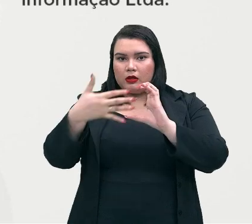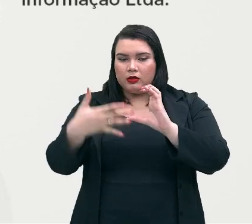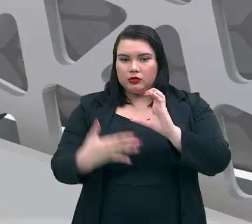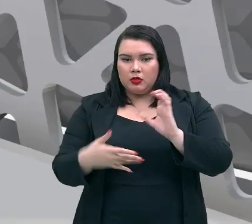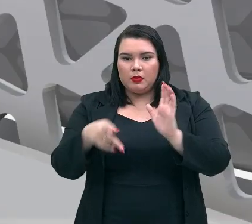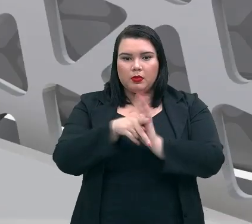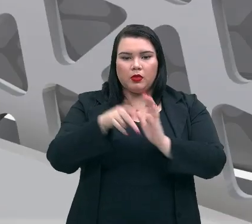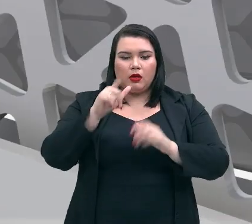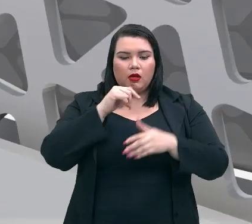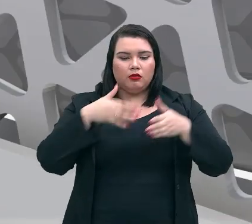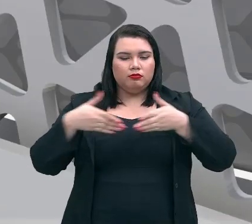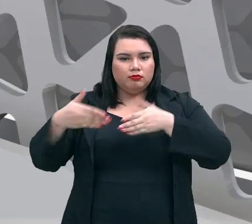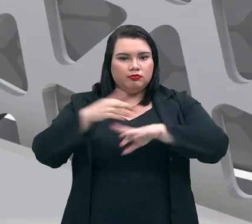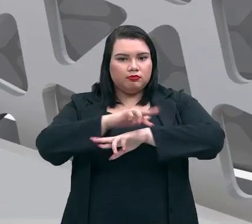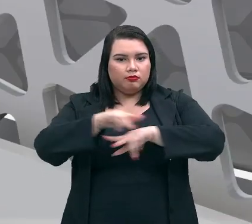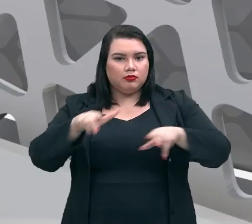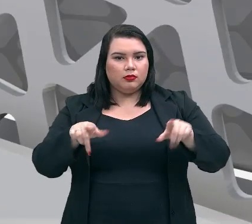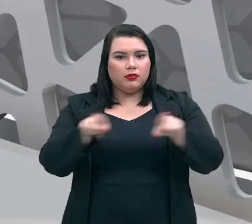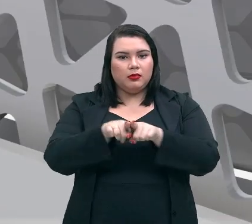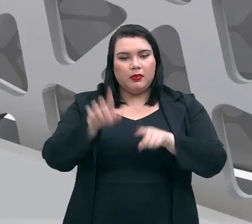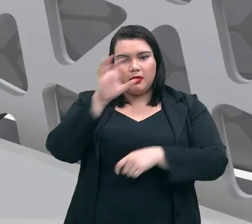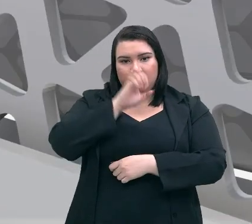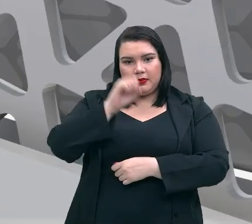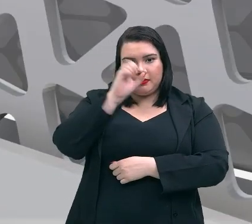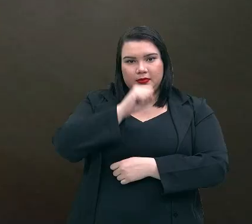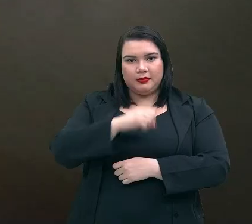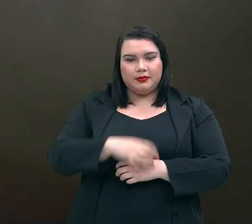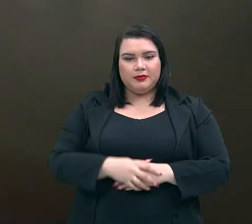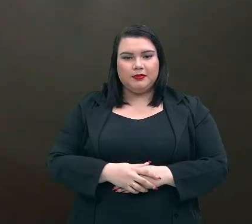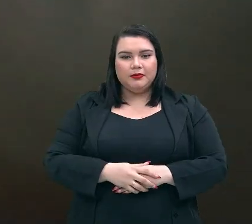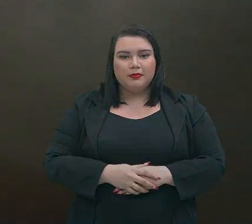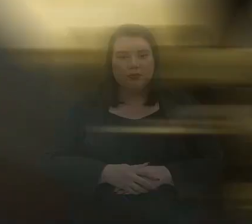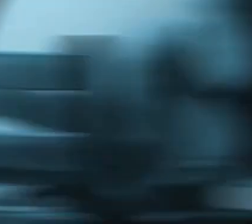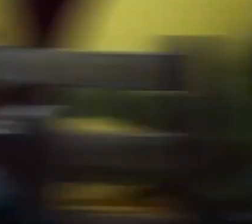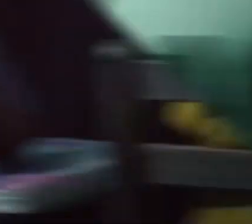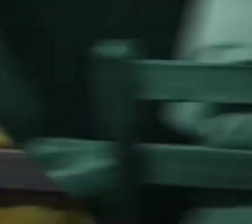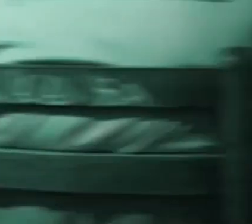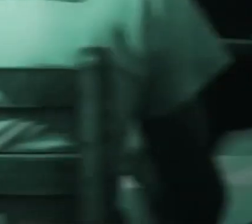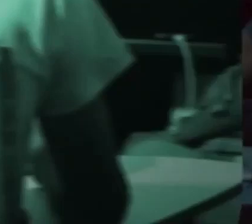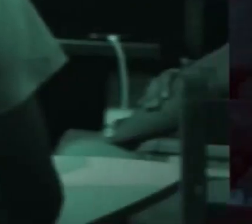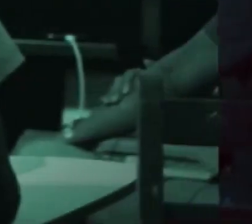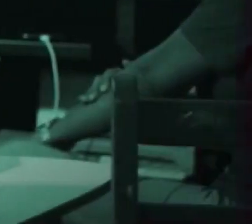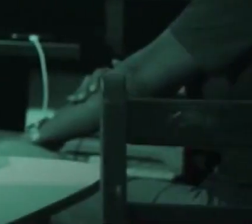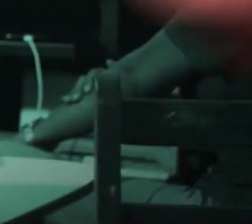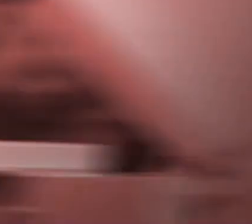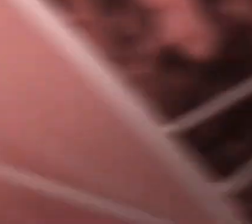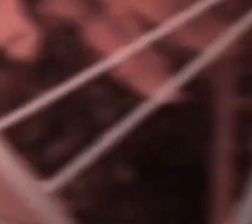bacias hidrográficas e também dos aquíferos.